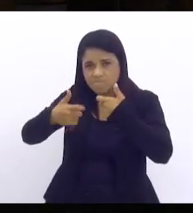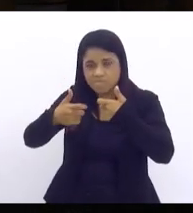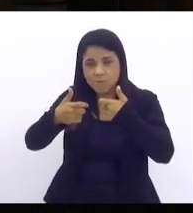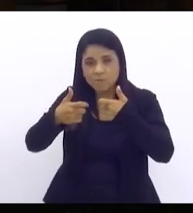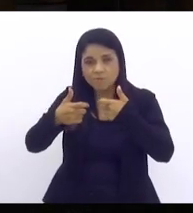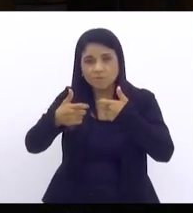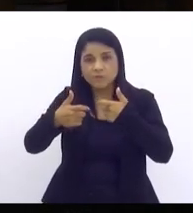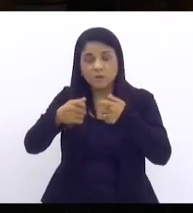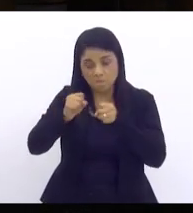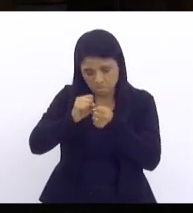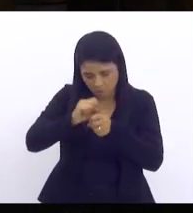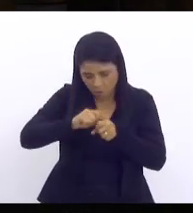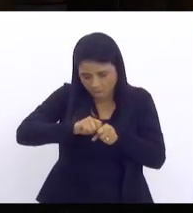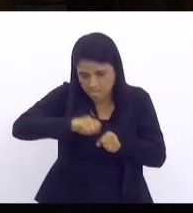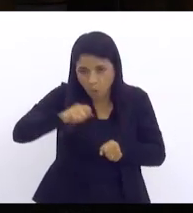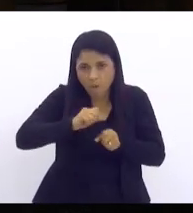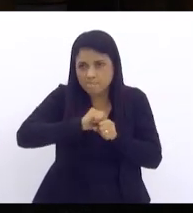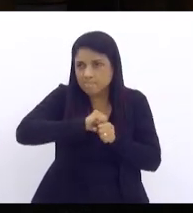simulação com bombas.